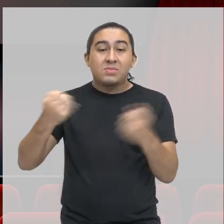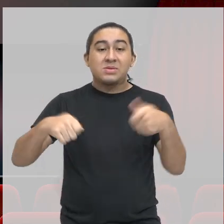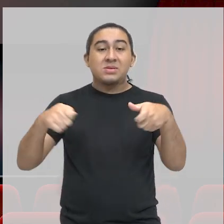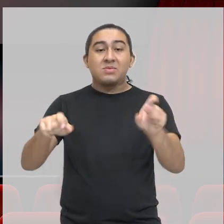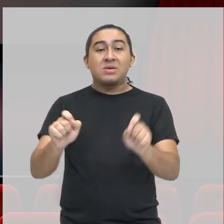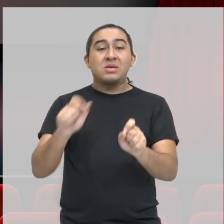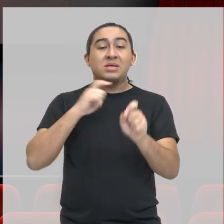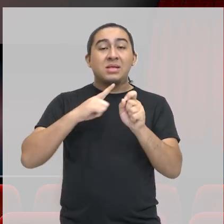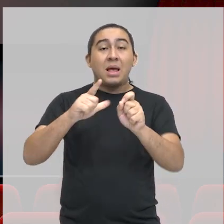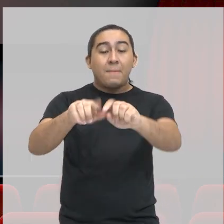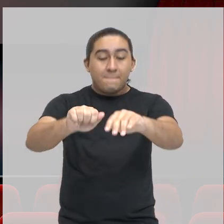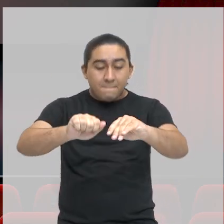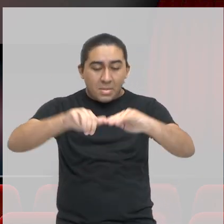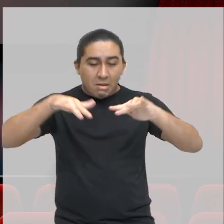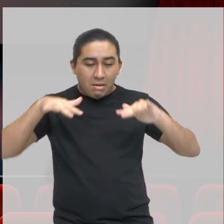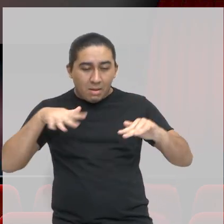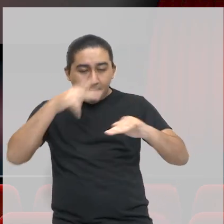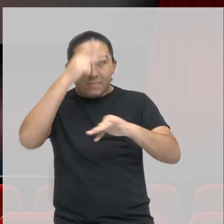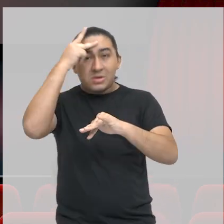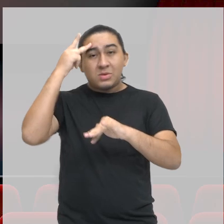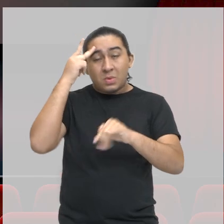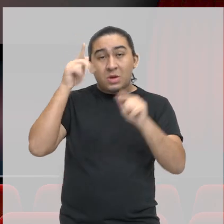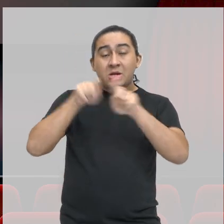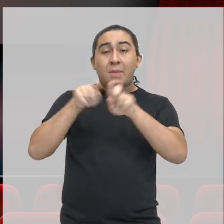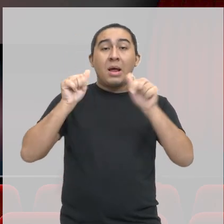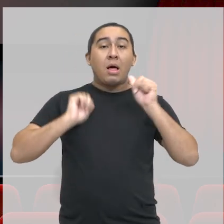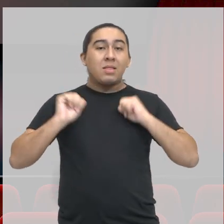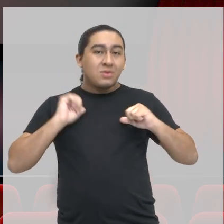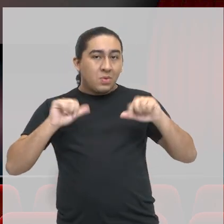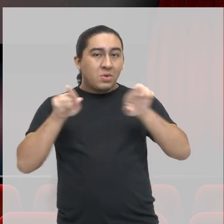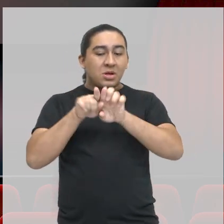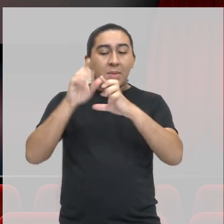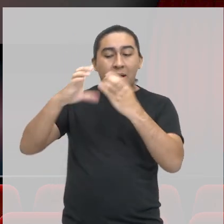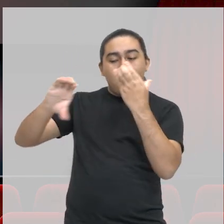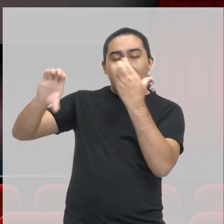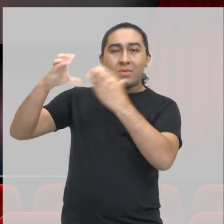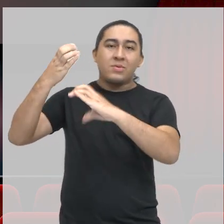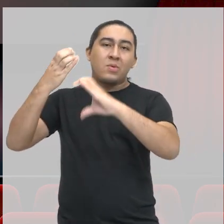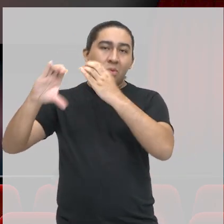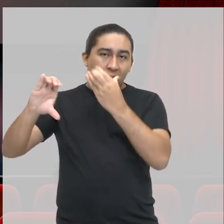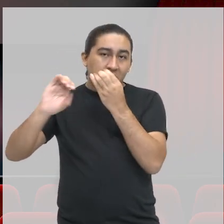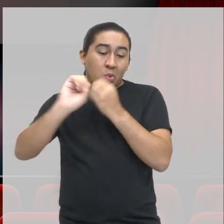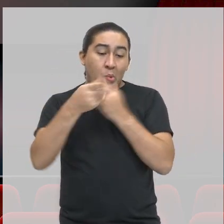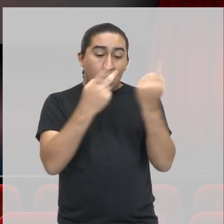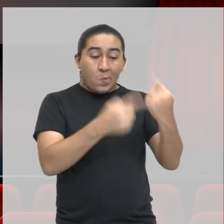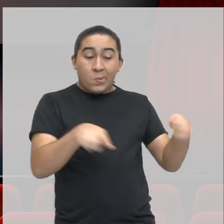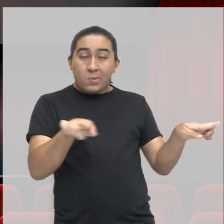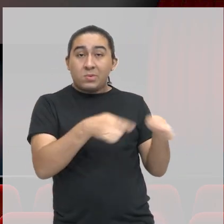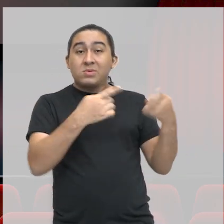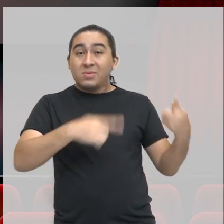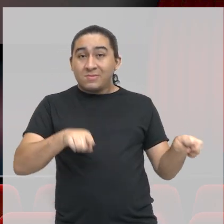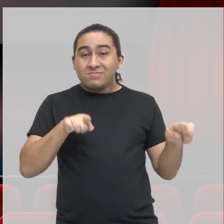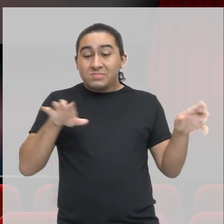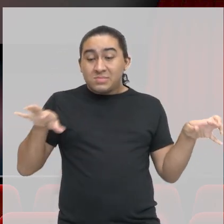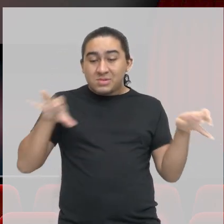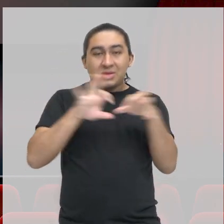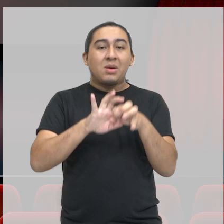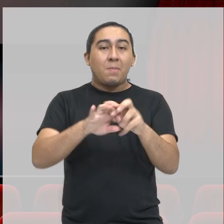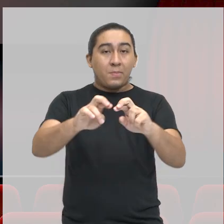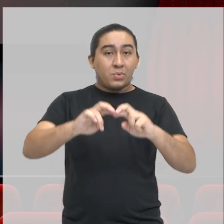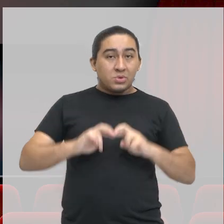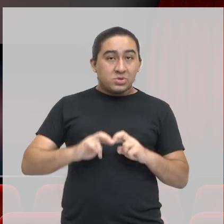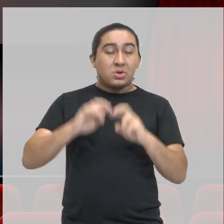Da plateia, dos atores, cantores ou músicos, que são artes cênicas, e para que essas artes